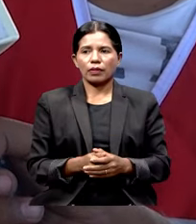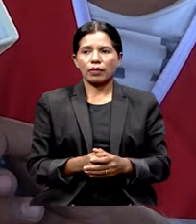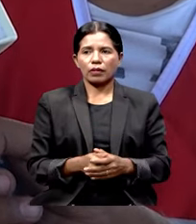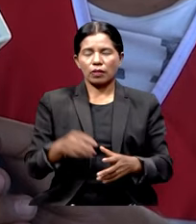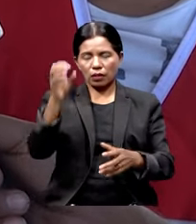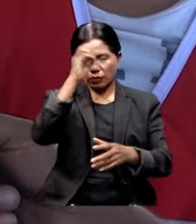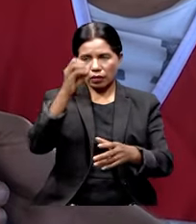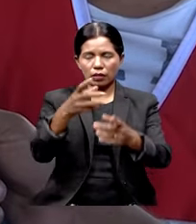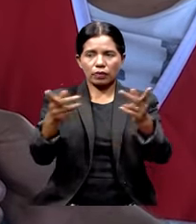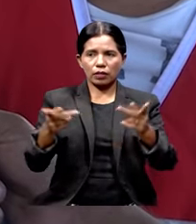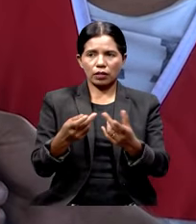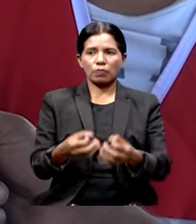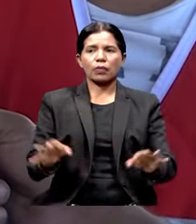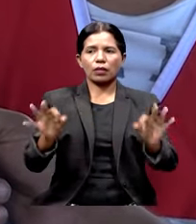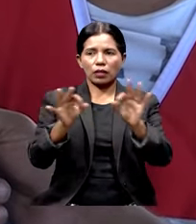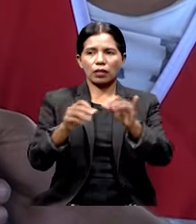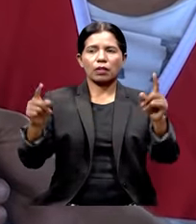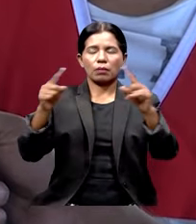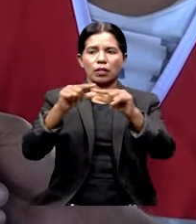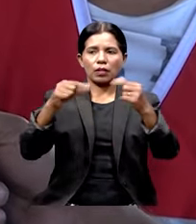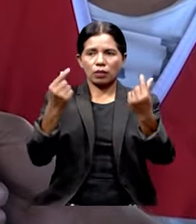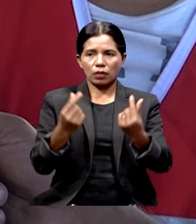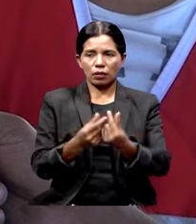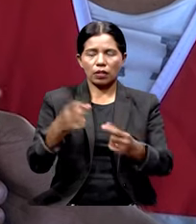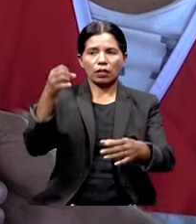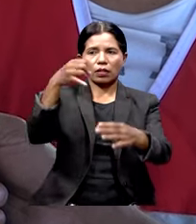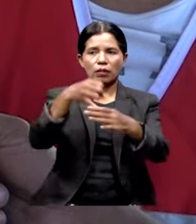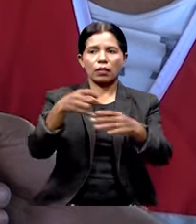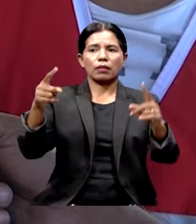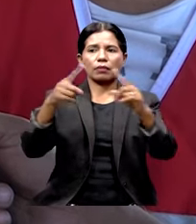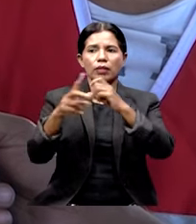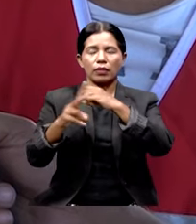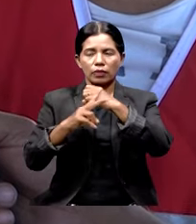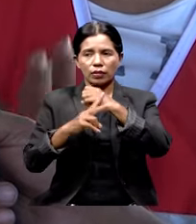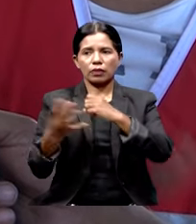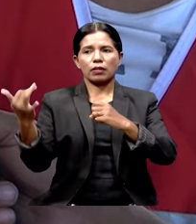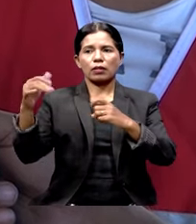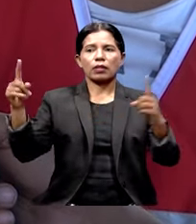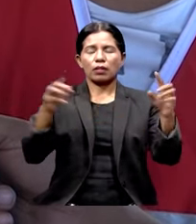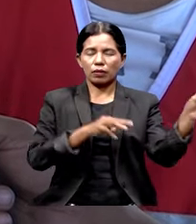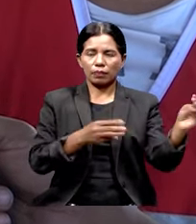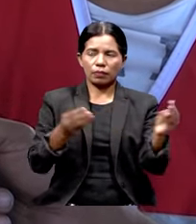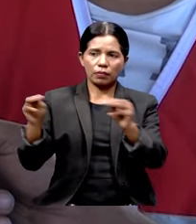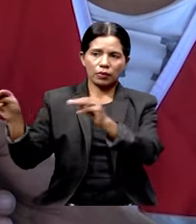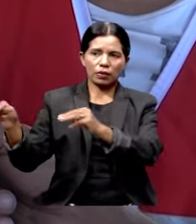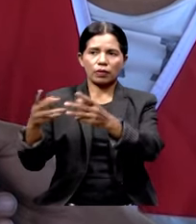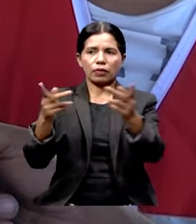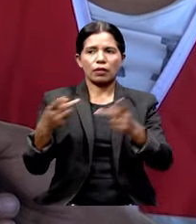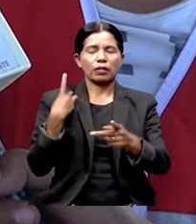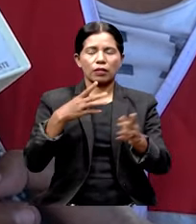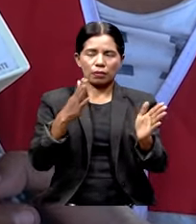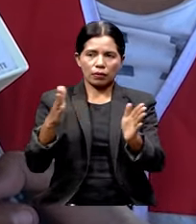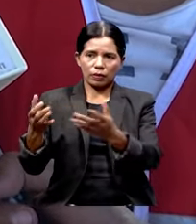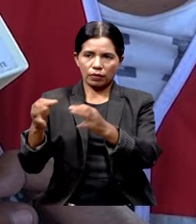observação fata é importante. Baixa equipa, inclui a baixa, vitima sira nevema, até evacuar a baixa, fata nevema que está preparado.